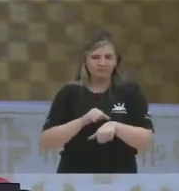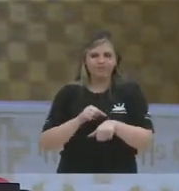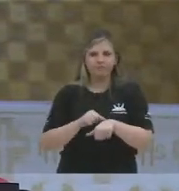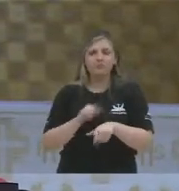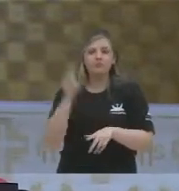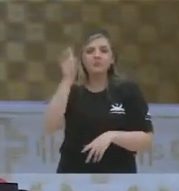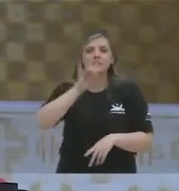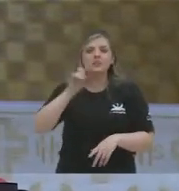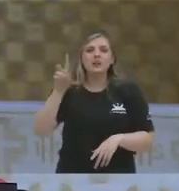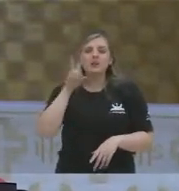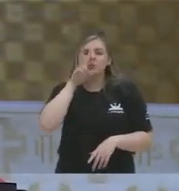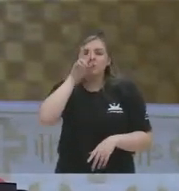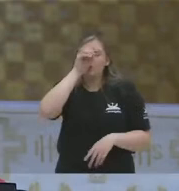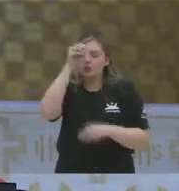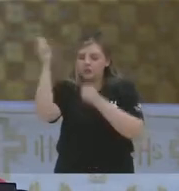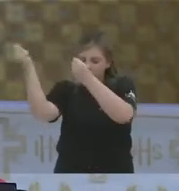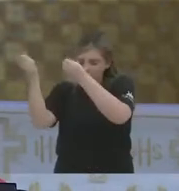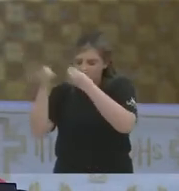com o seu amor.